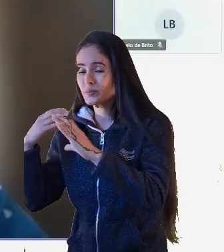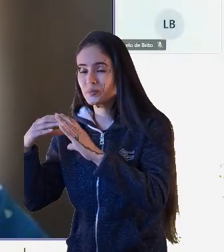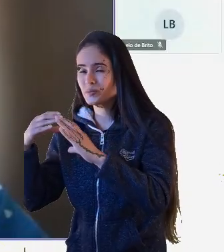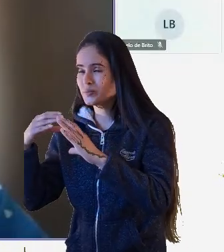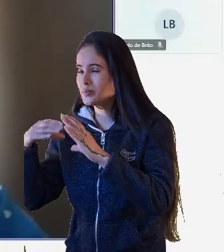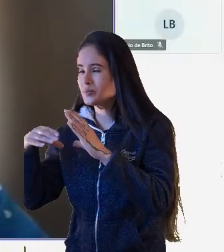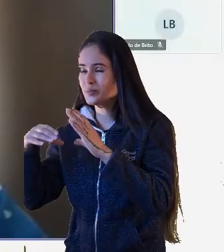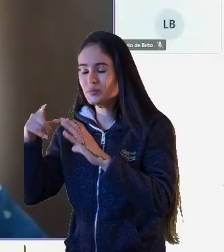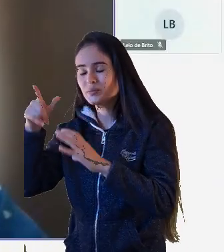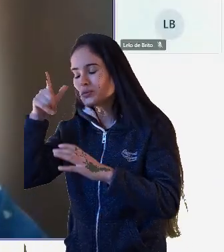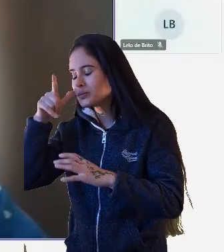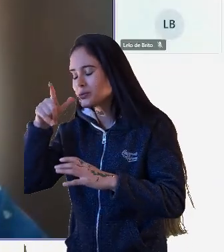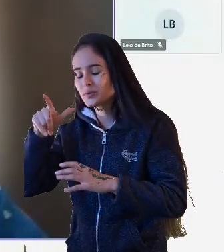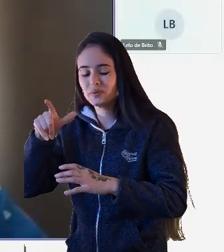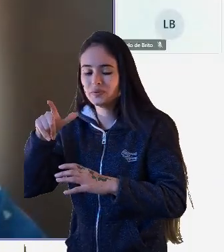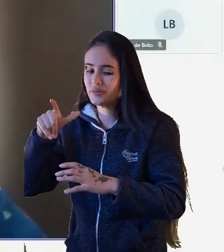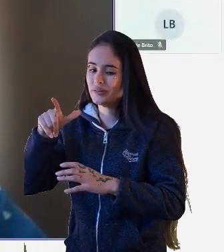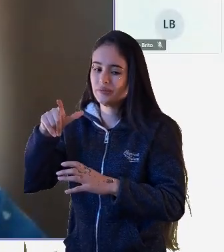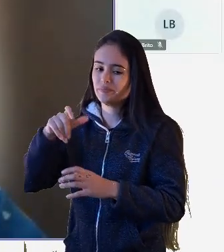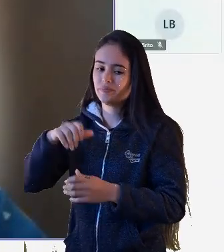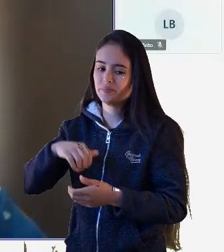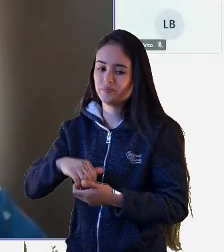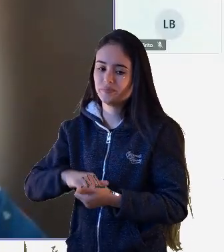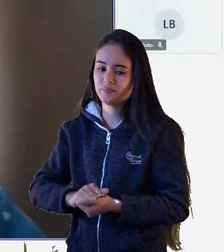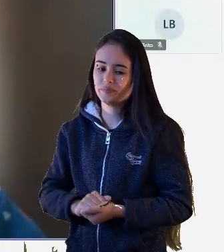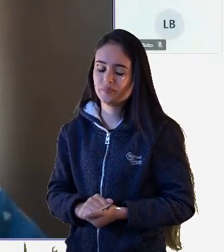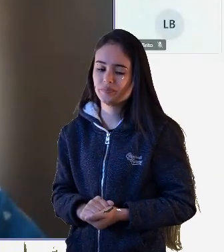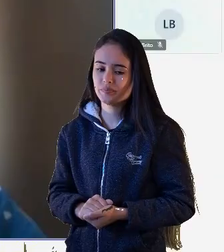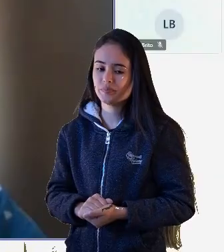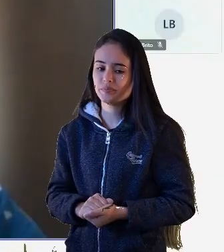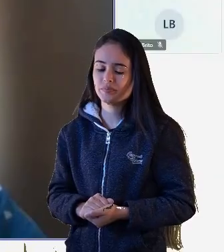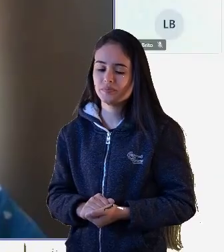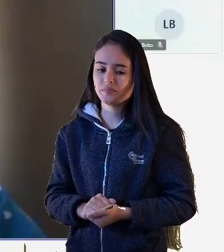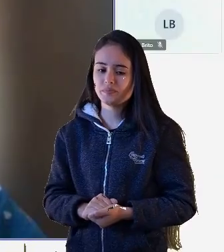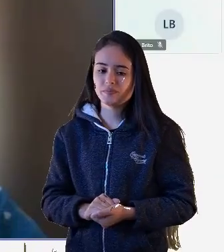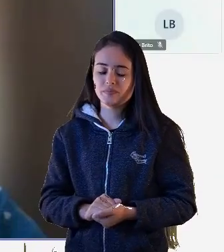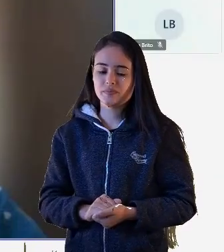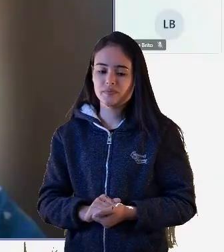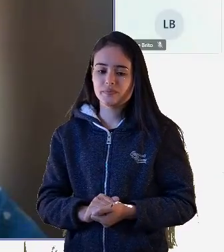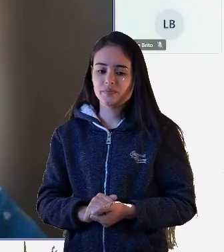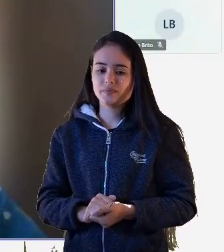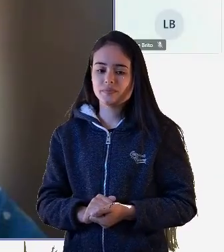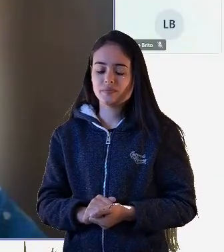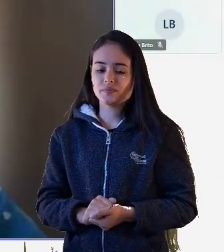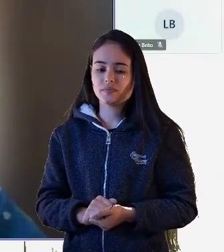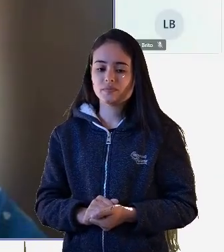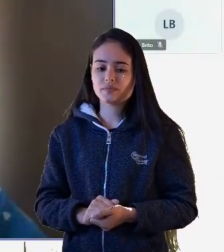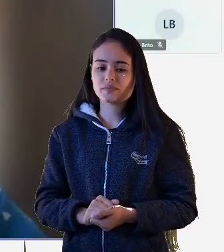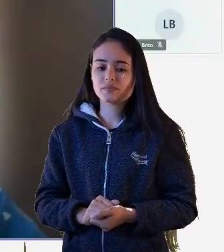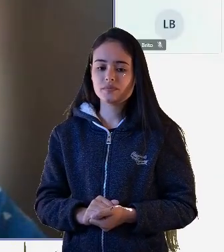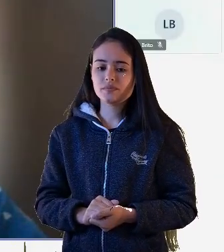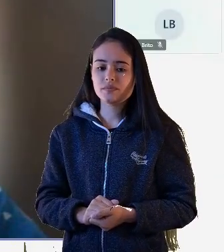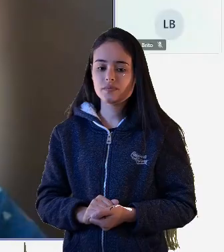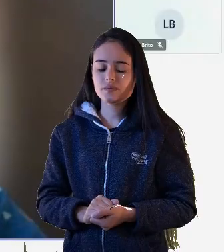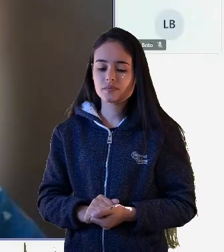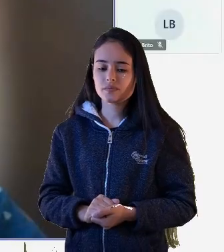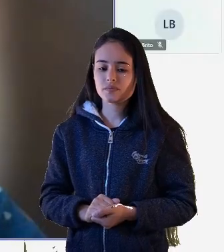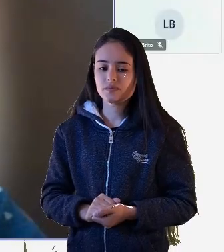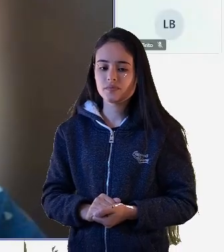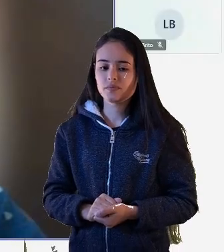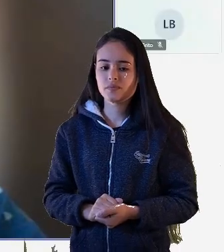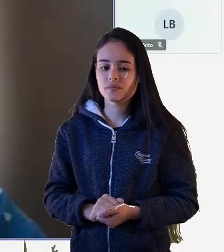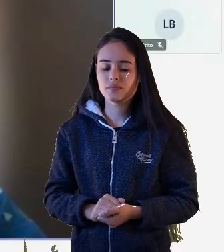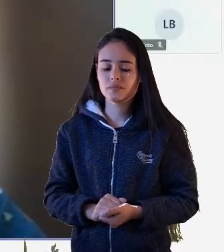vocês leiam, né? O capítulo, que escutem, né? E aí, no caso, seria o